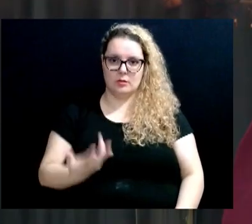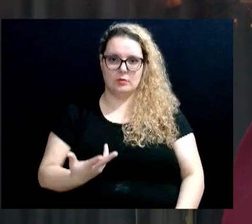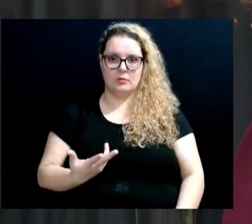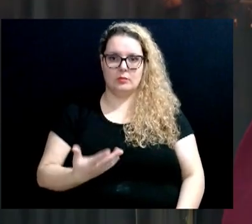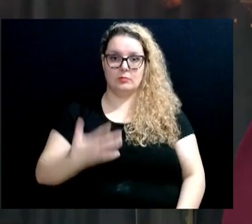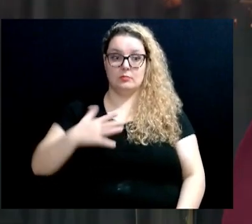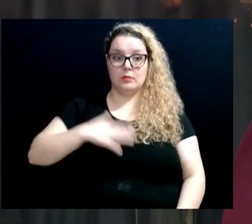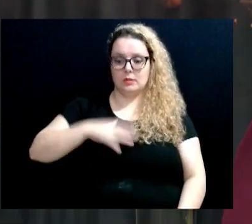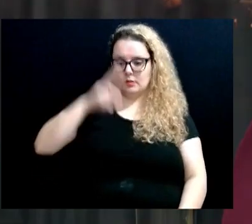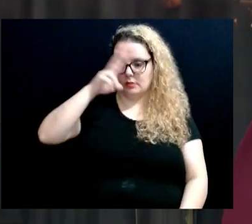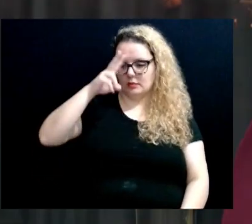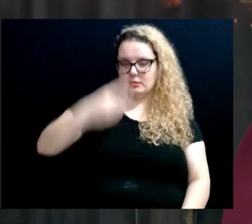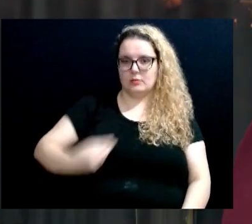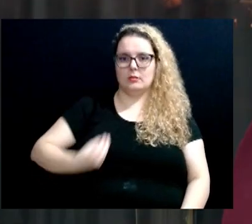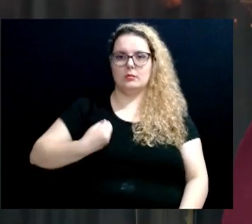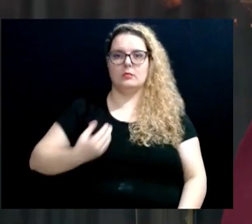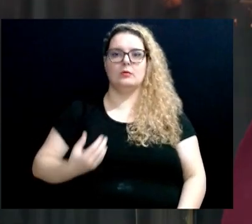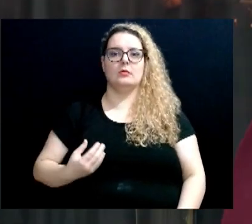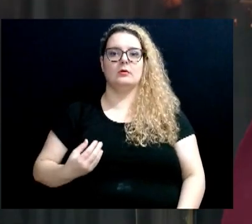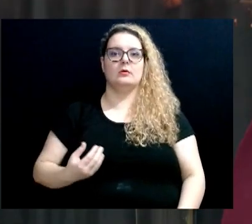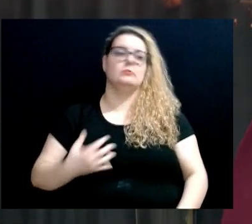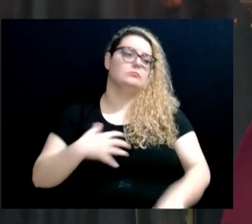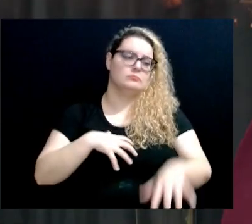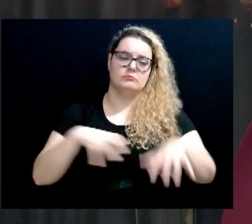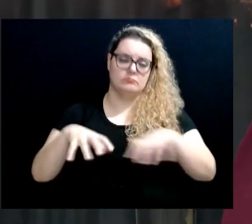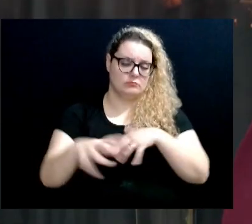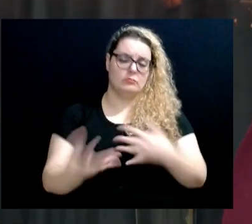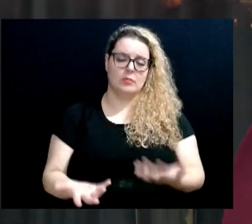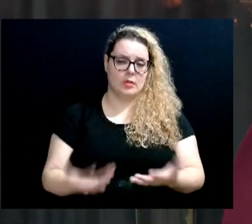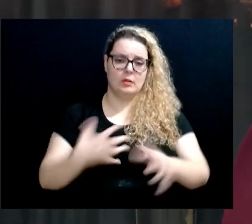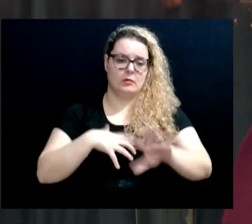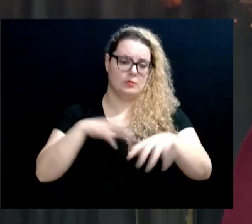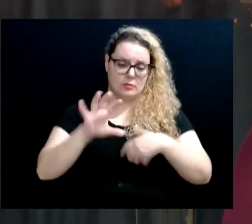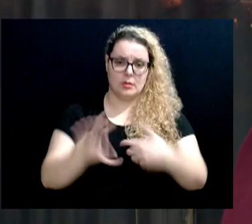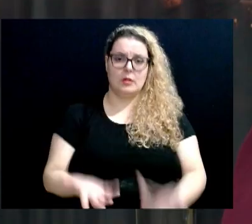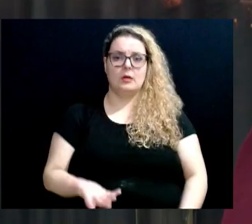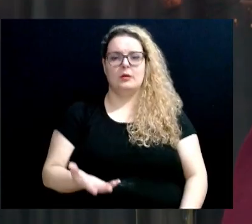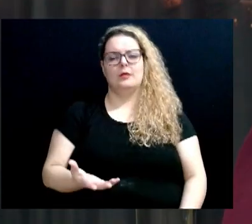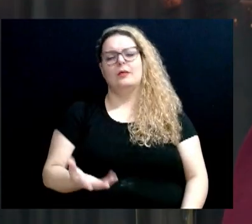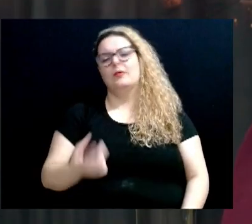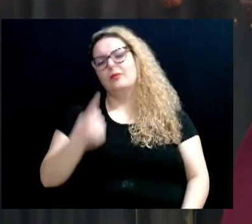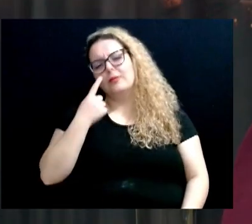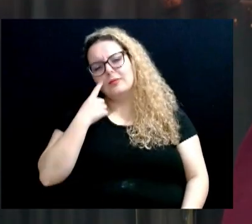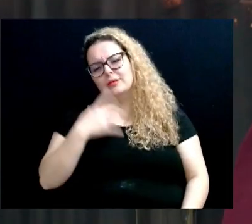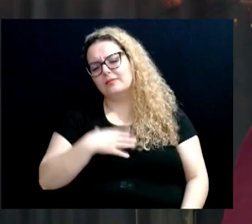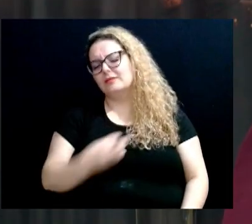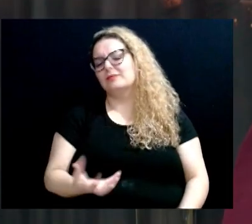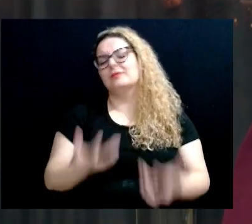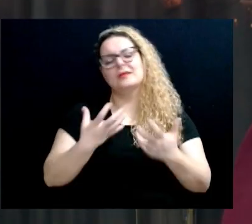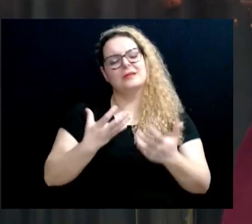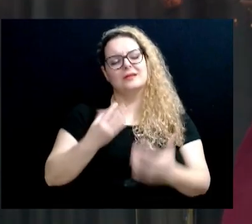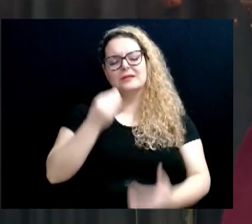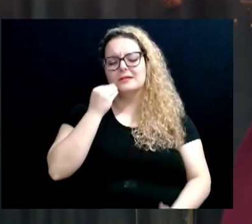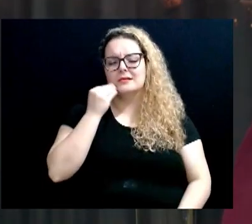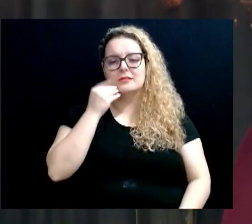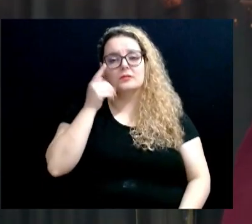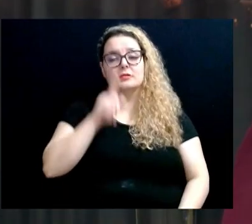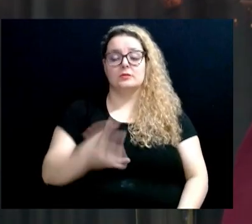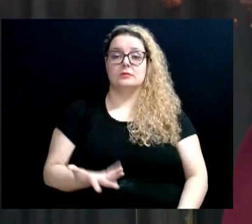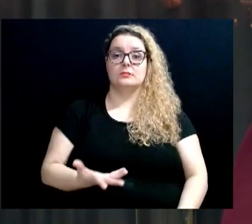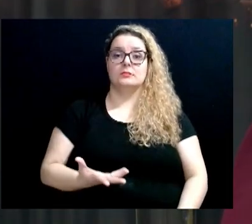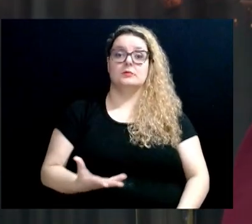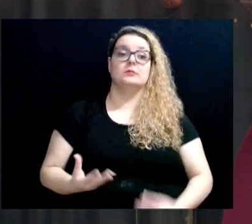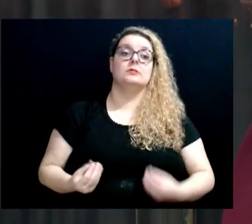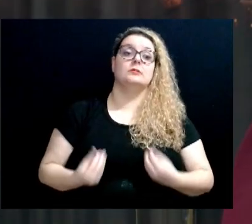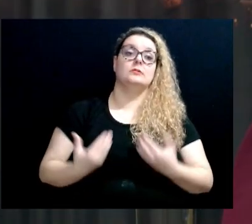dou lugar e eu posso até dizer para o meu filho, olha filho, eu queria tanto ter conseguido, né? Nossa, eu queria tanto. Então você dá lugar a esse